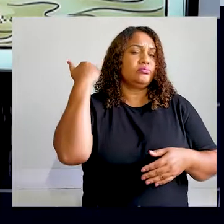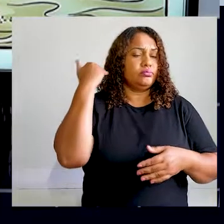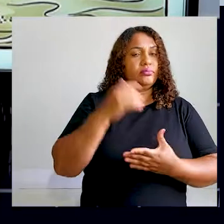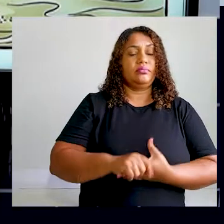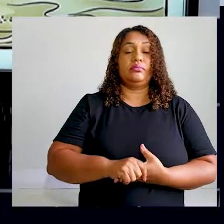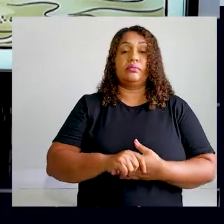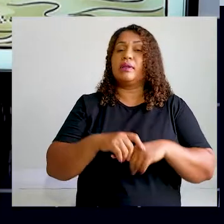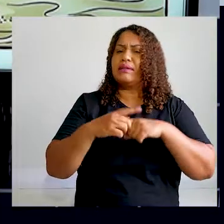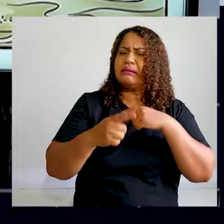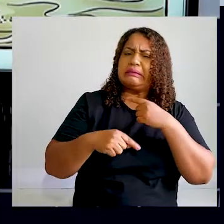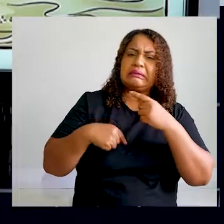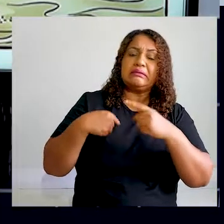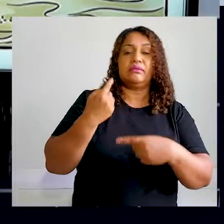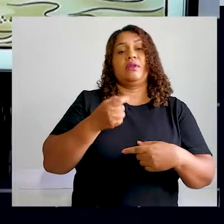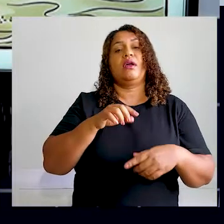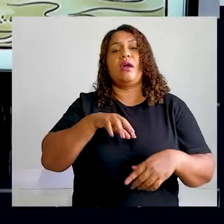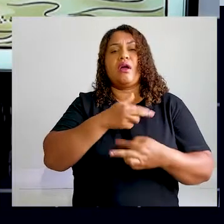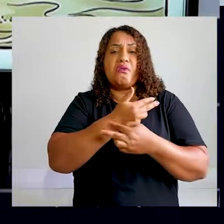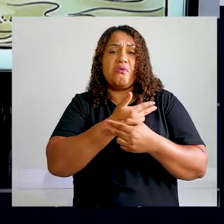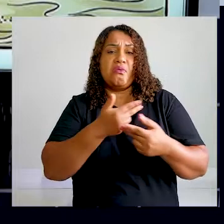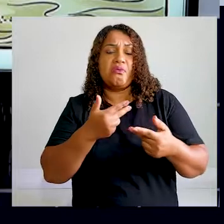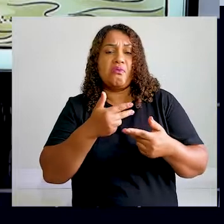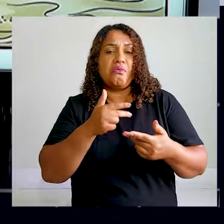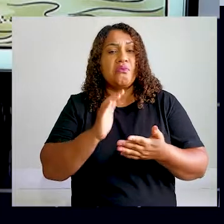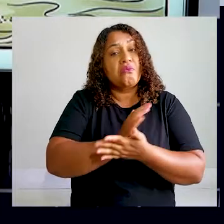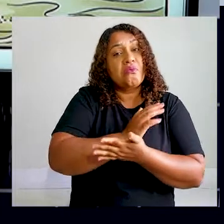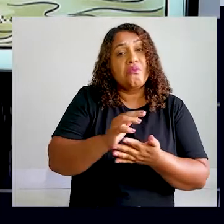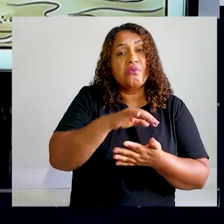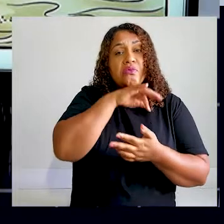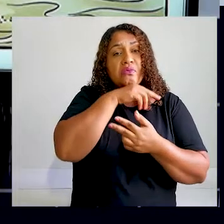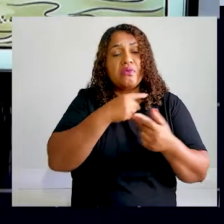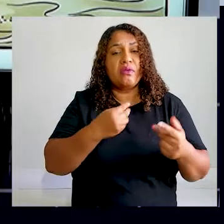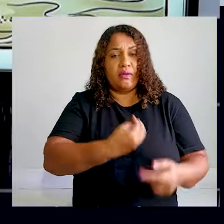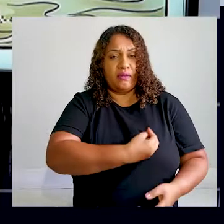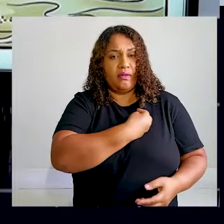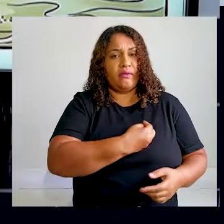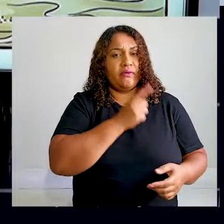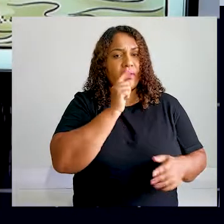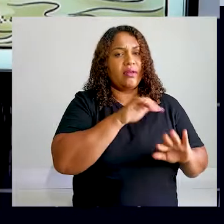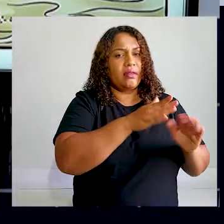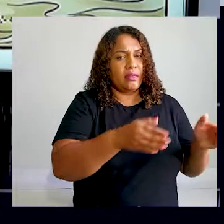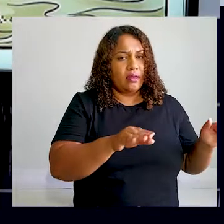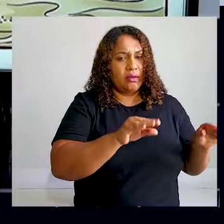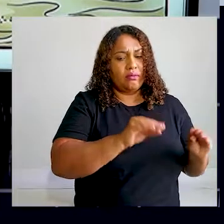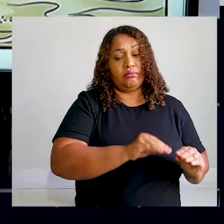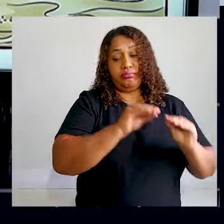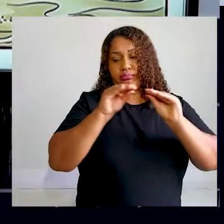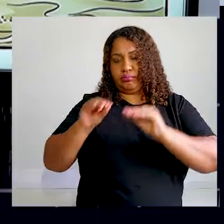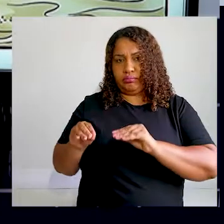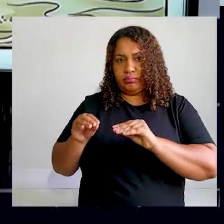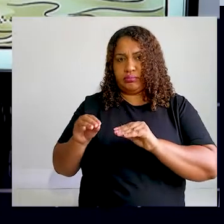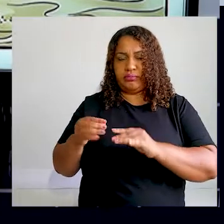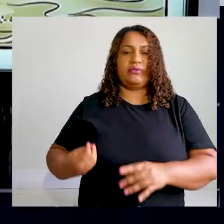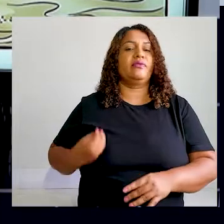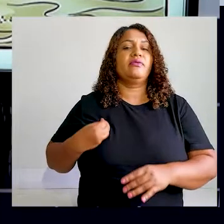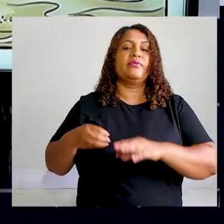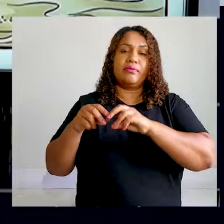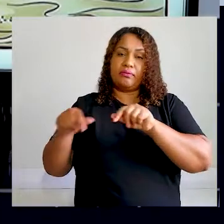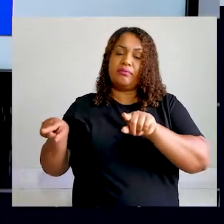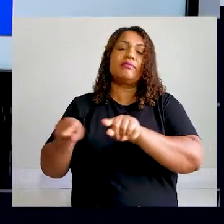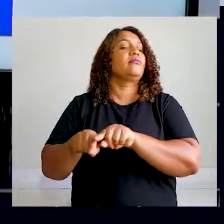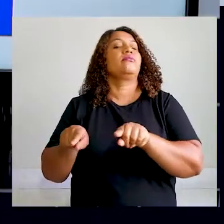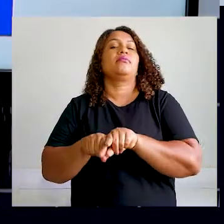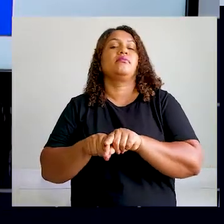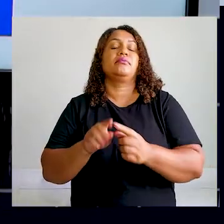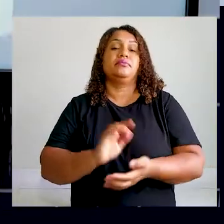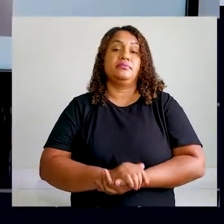anos. Aí, com o passar do tempo, alguns animais que viviam na água foram viver na Terra também. Os